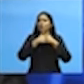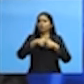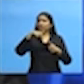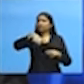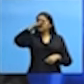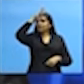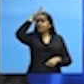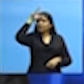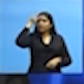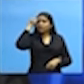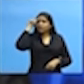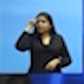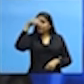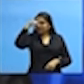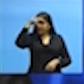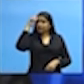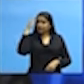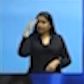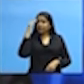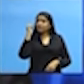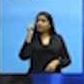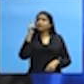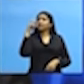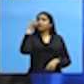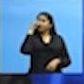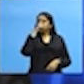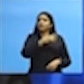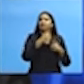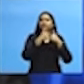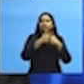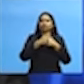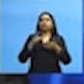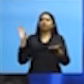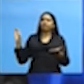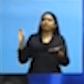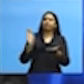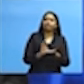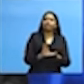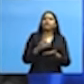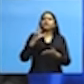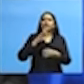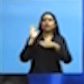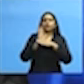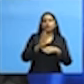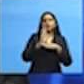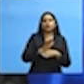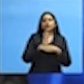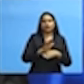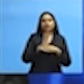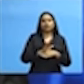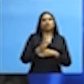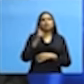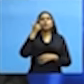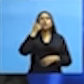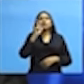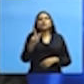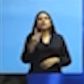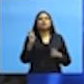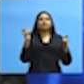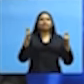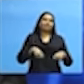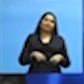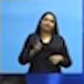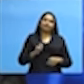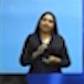Manaus. Todos os investimentos feitos em transporte individual têm demonstrado que não alcançam os resultados